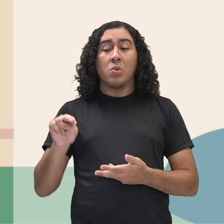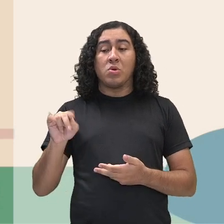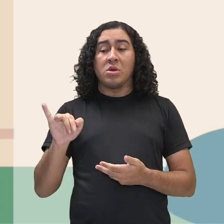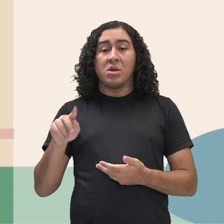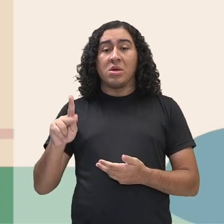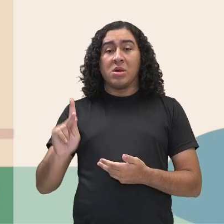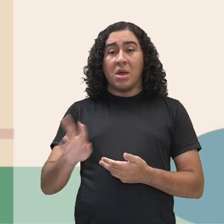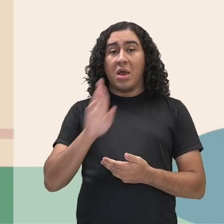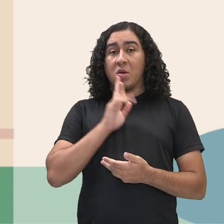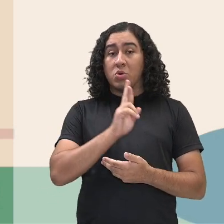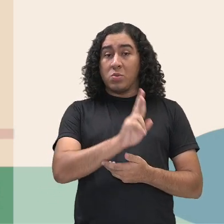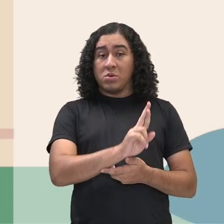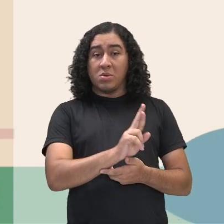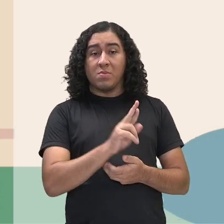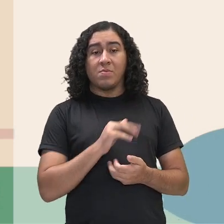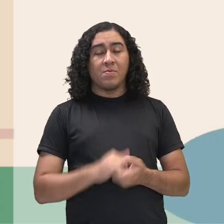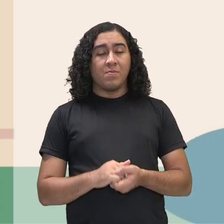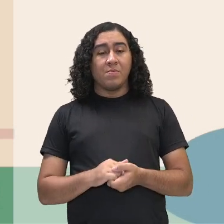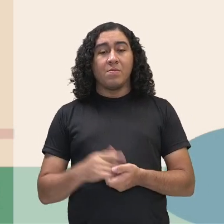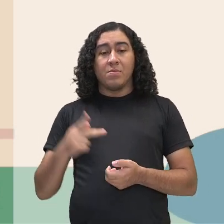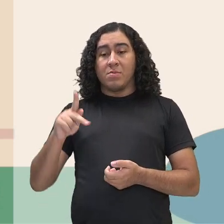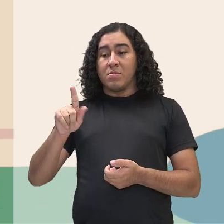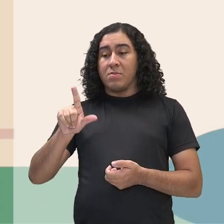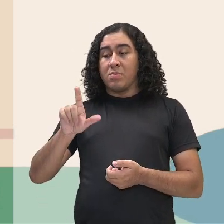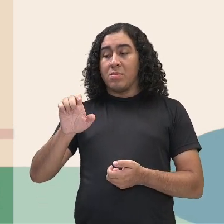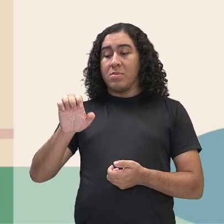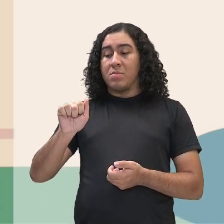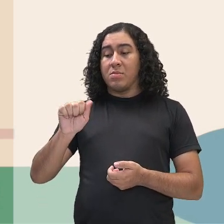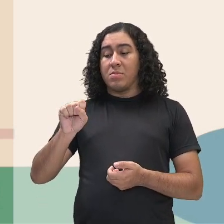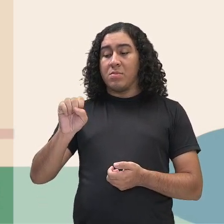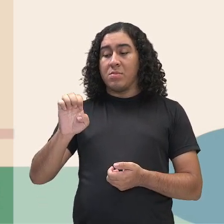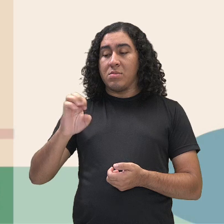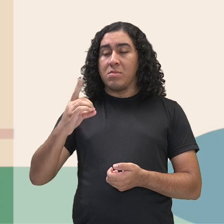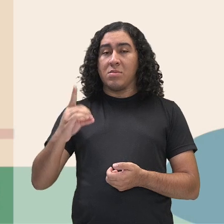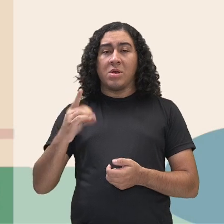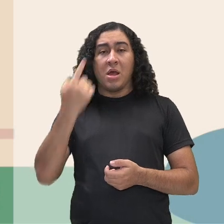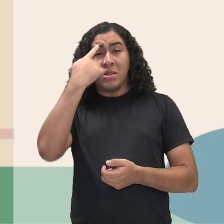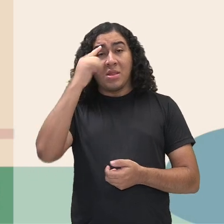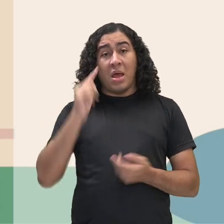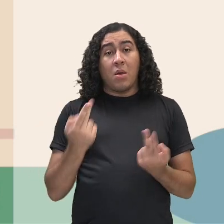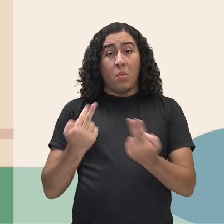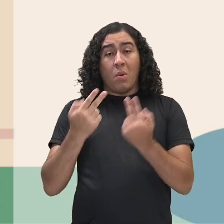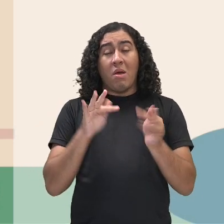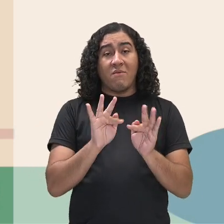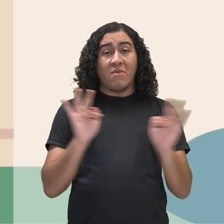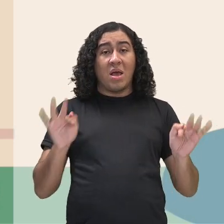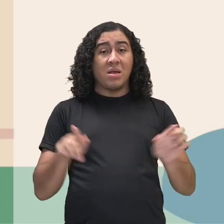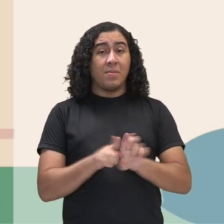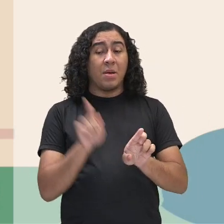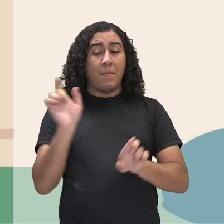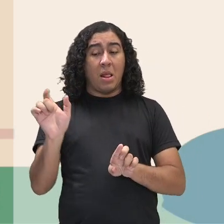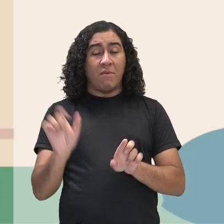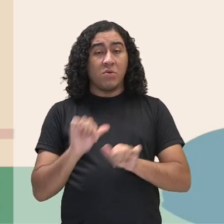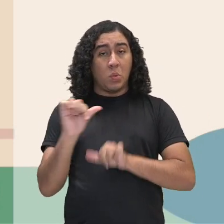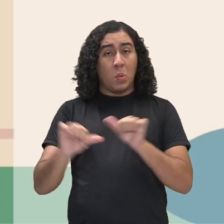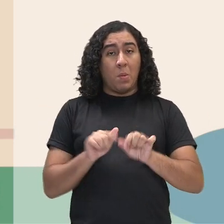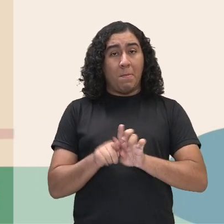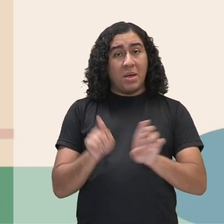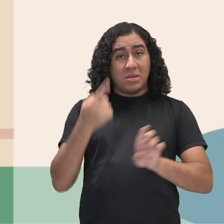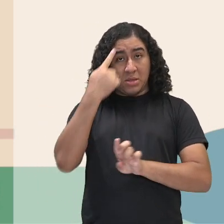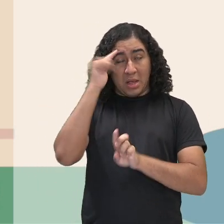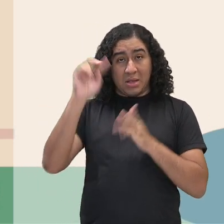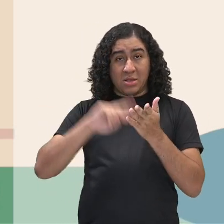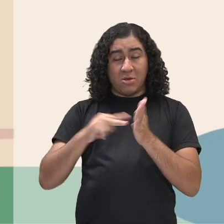ó, pleased to meet you too. A mesma ideia, tá? Só que a palavra mudou, tá? Mas a ideia é a